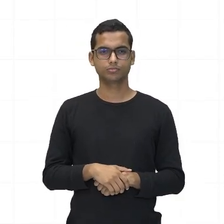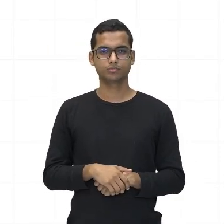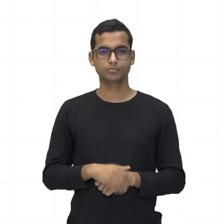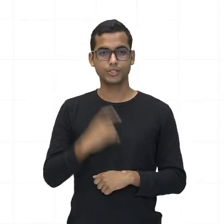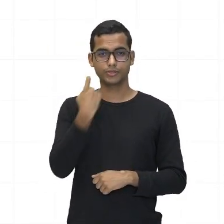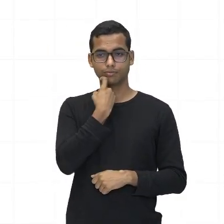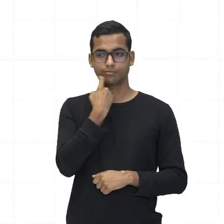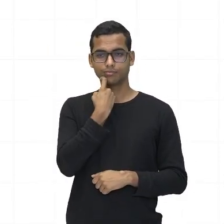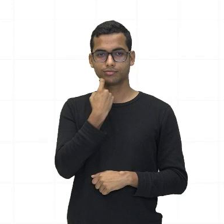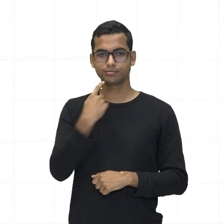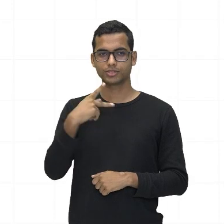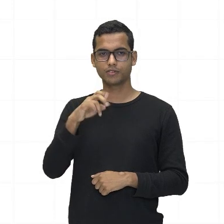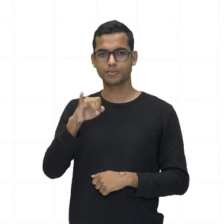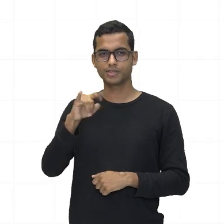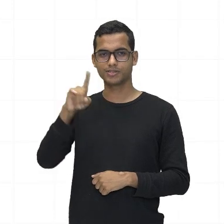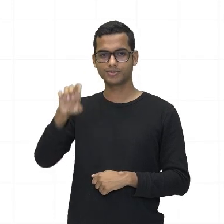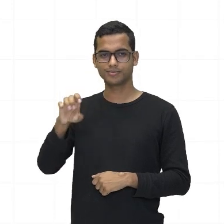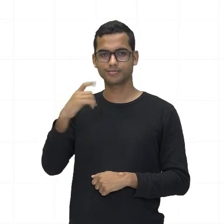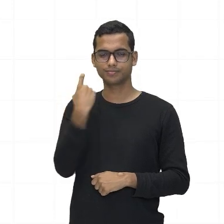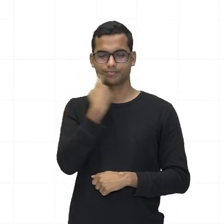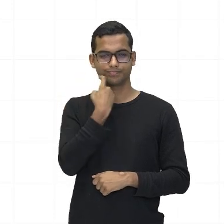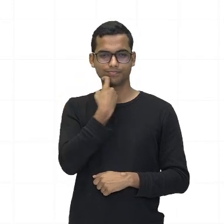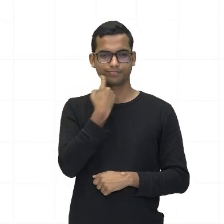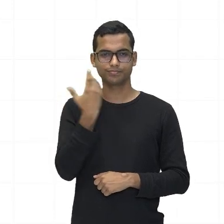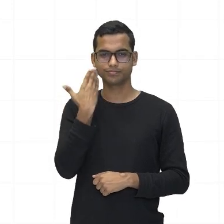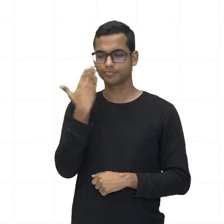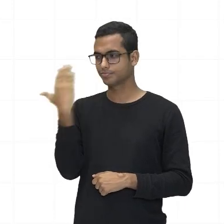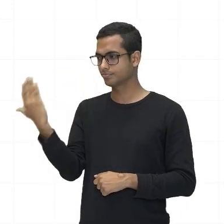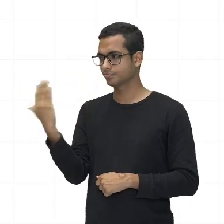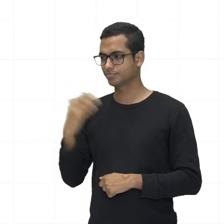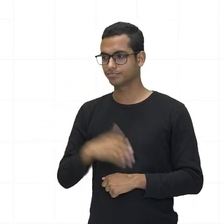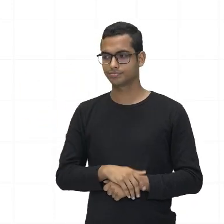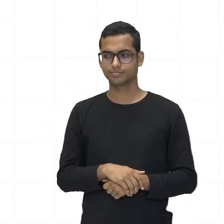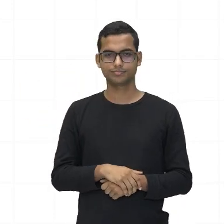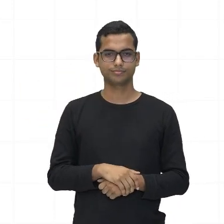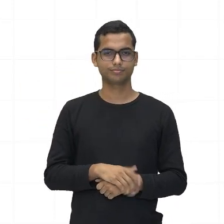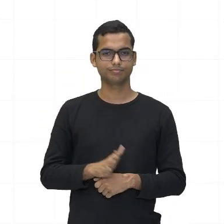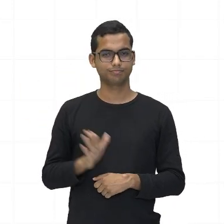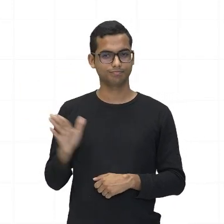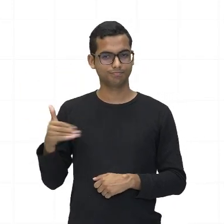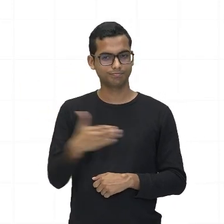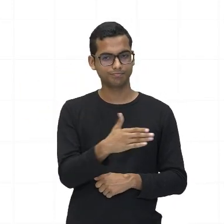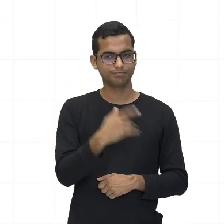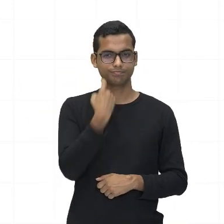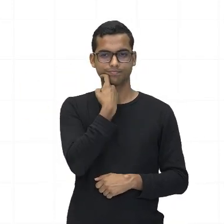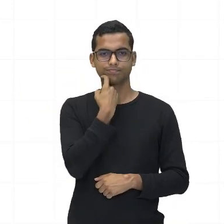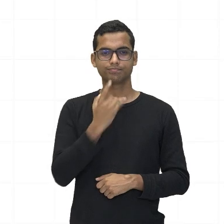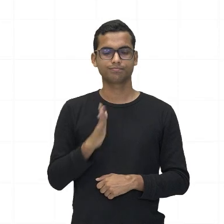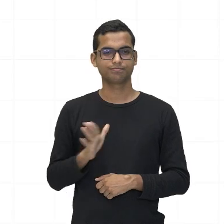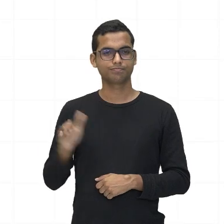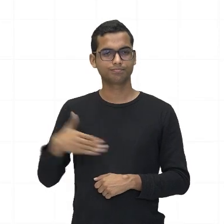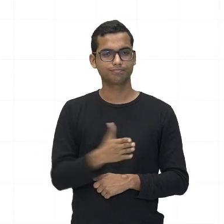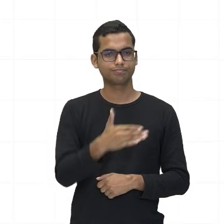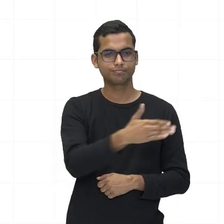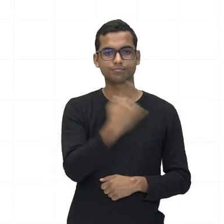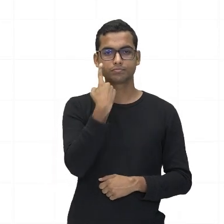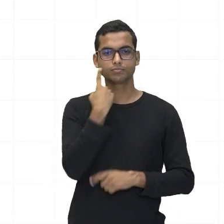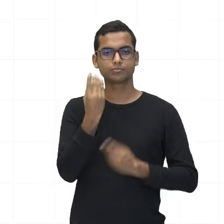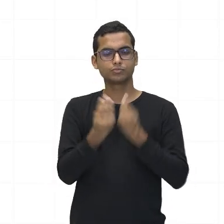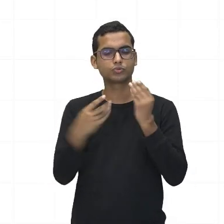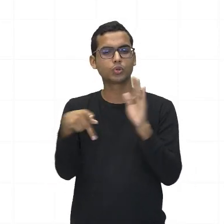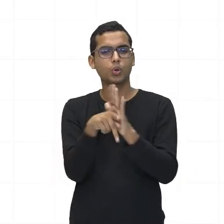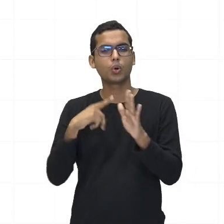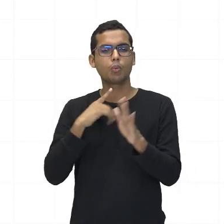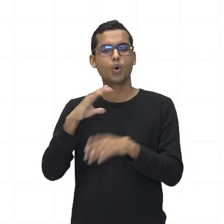O peixe ele começa a ser usado, né, como um símbolo, ali com uma forma de código, uma espécie